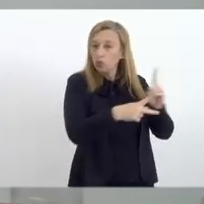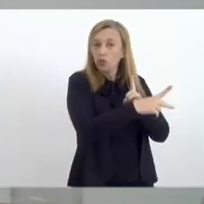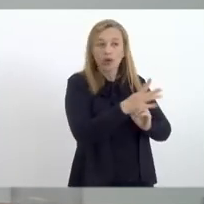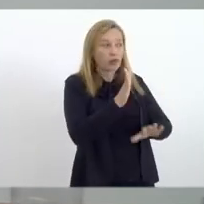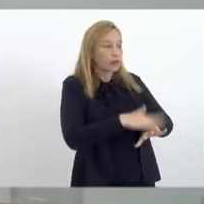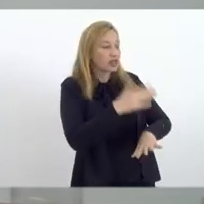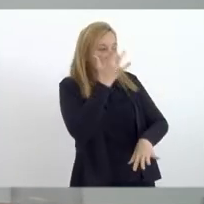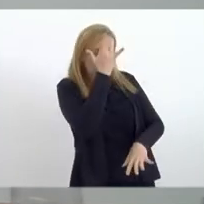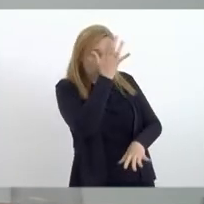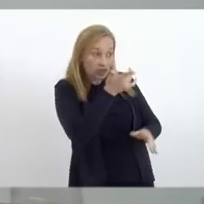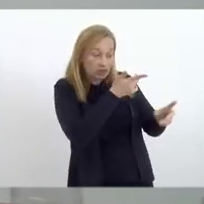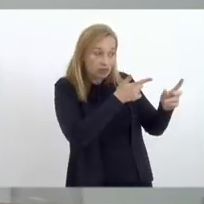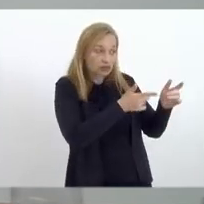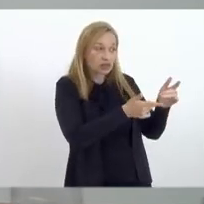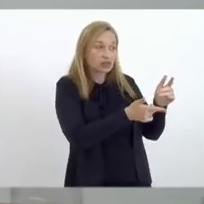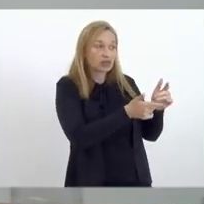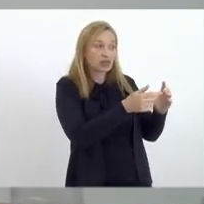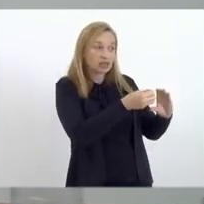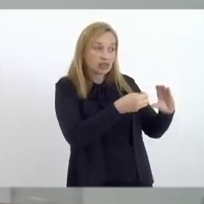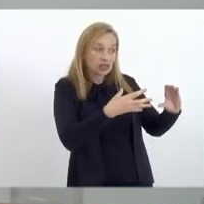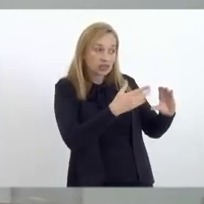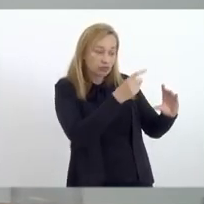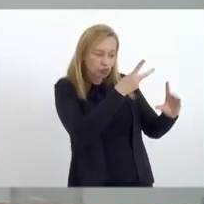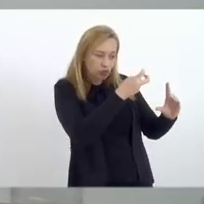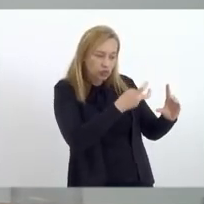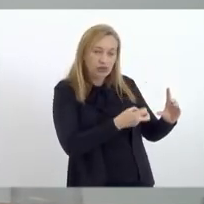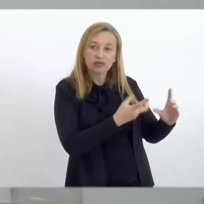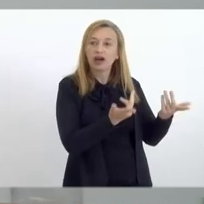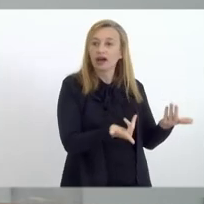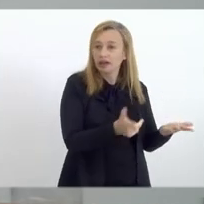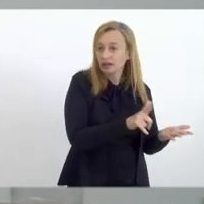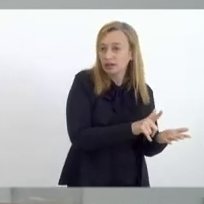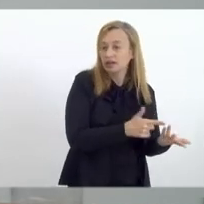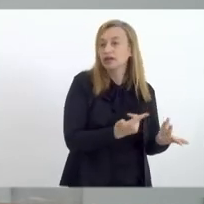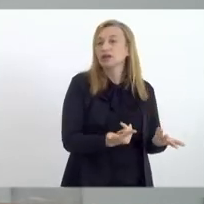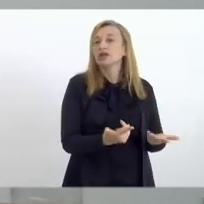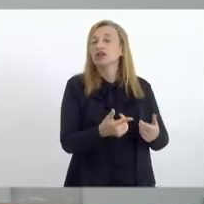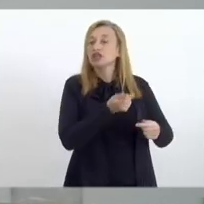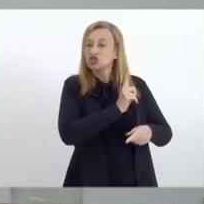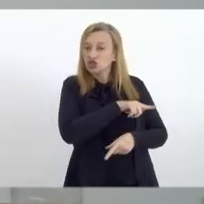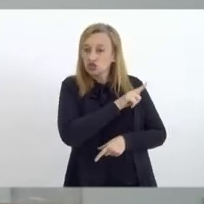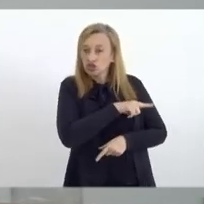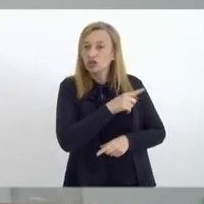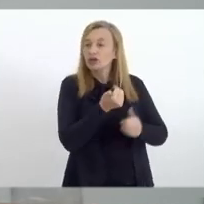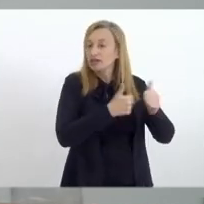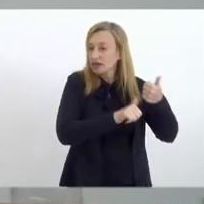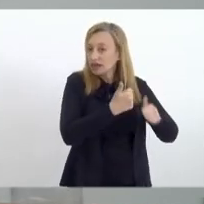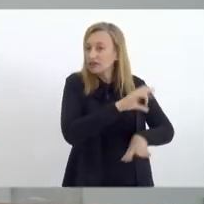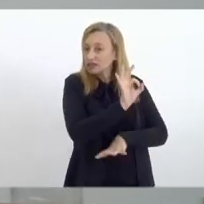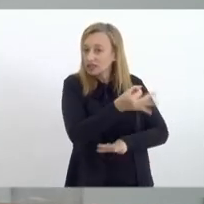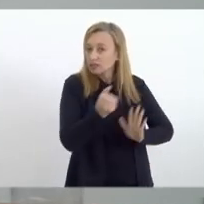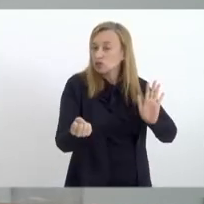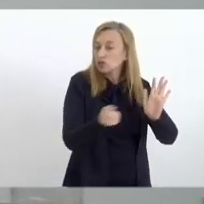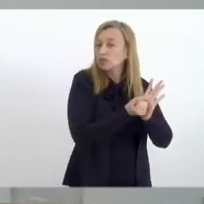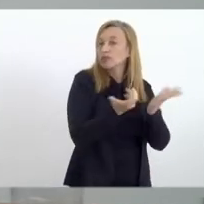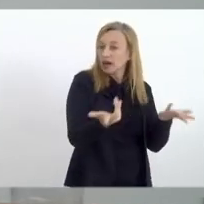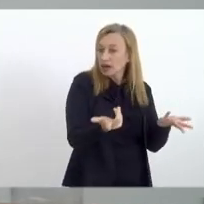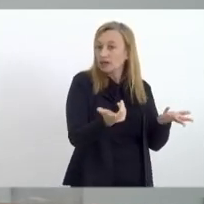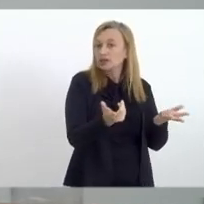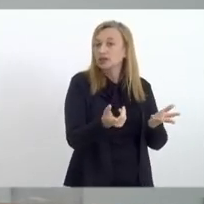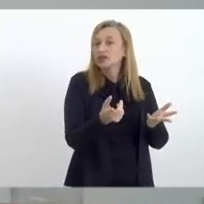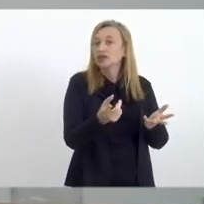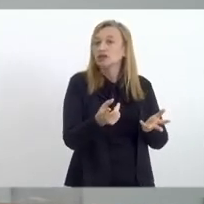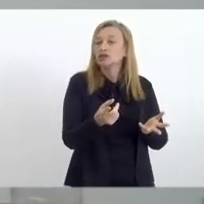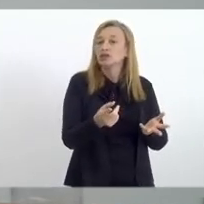pela característica da fonte de receita específica e, em relação à gestão, é avaliar, de fato, o impacto em relação ao